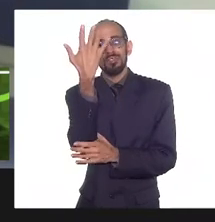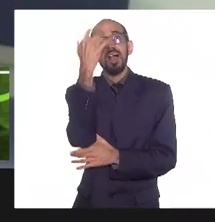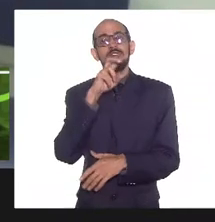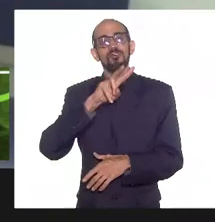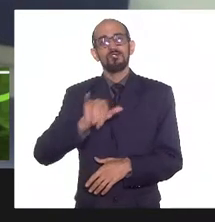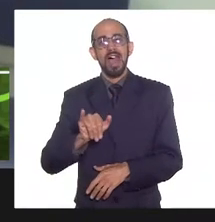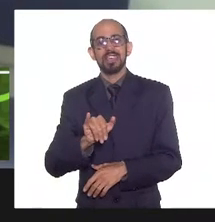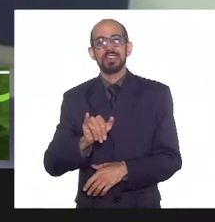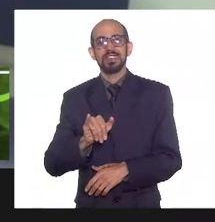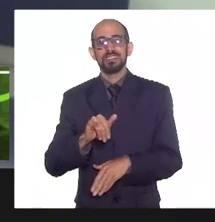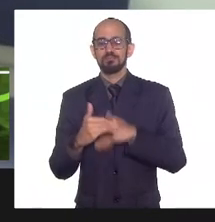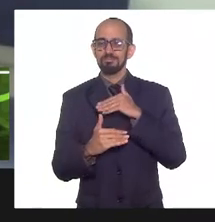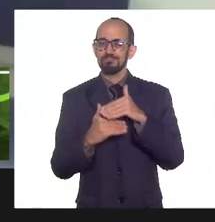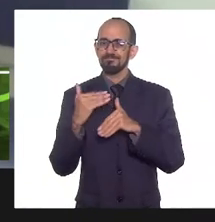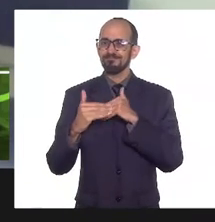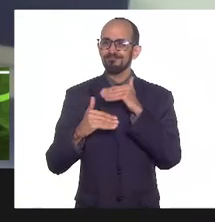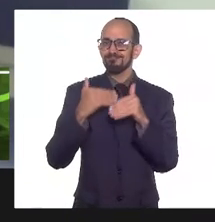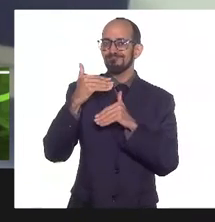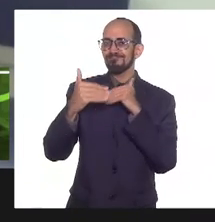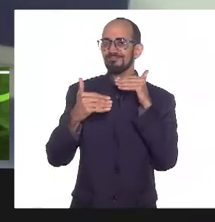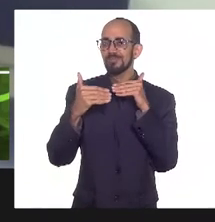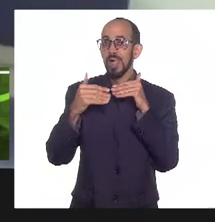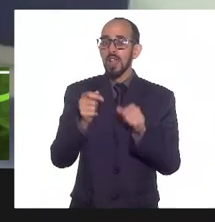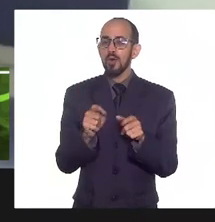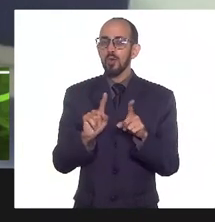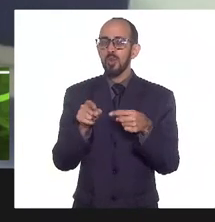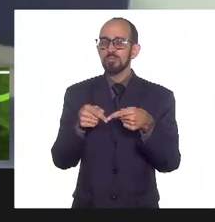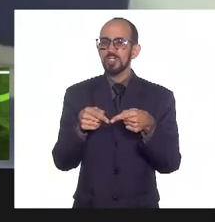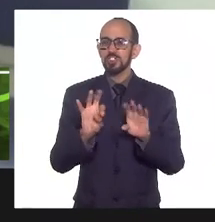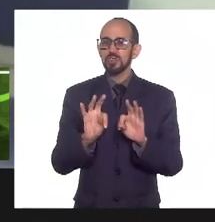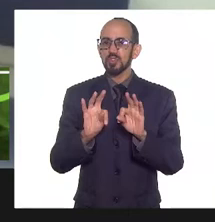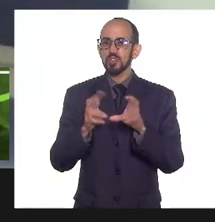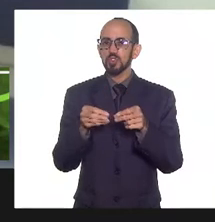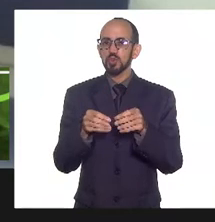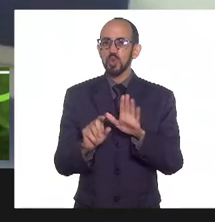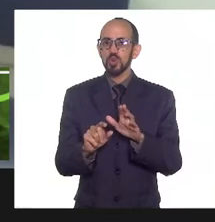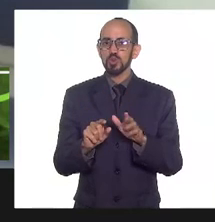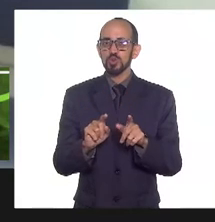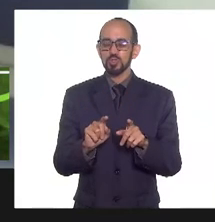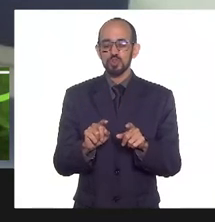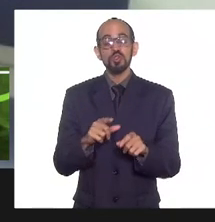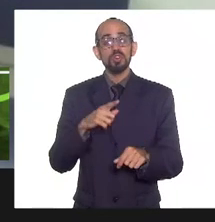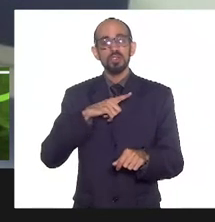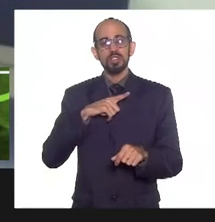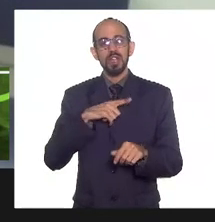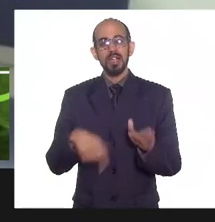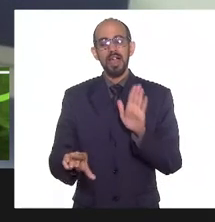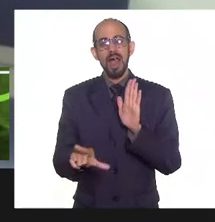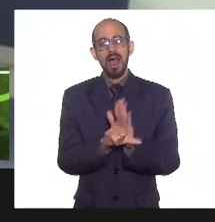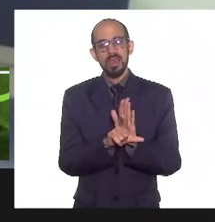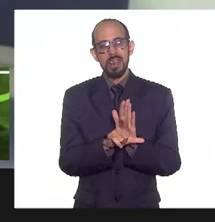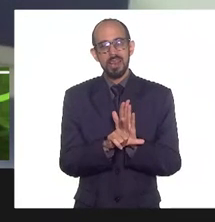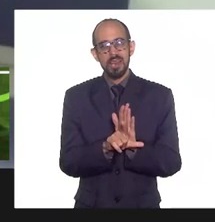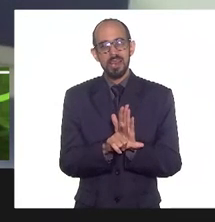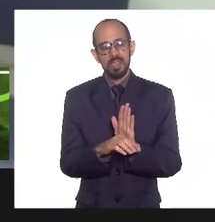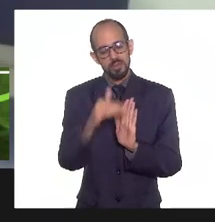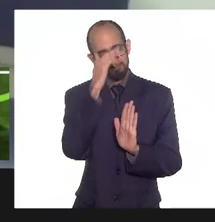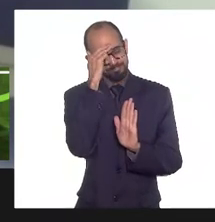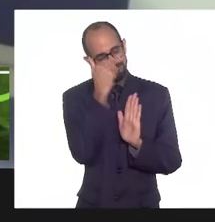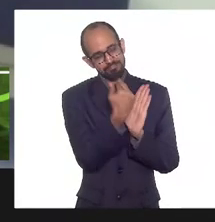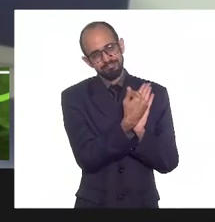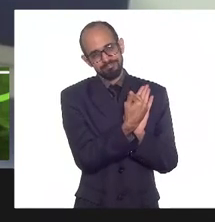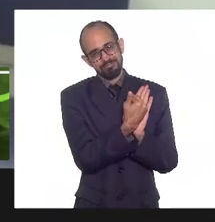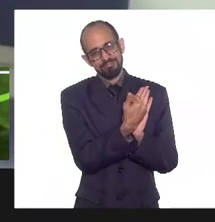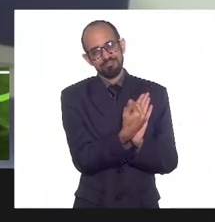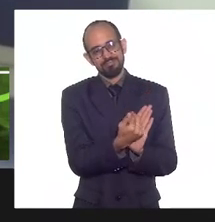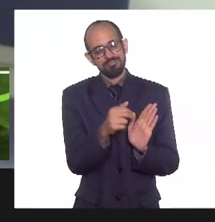gradativamente servindo a todos os objetivos que a nossa lei tem como com o cumprimento né